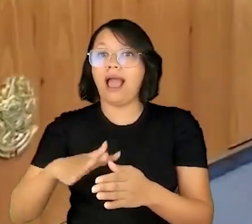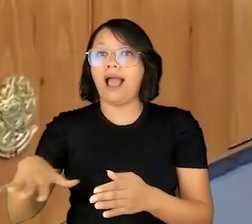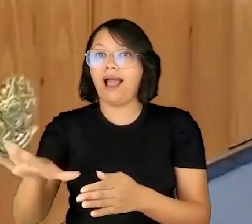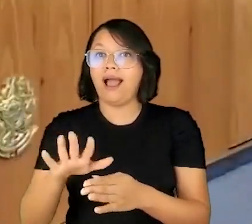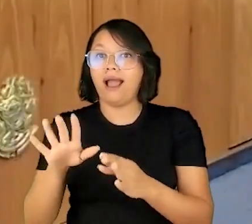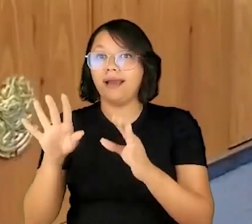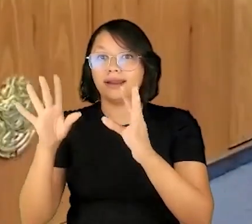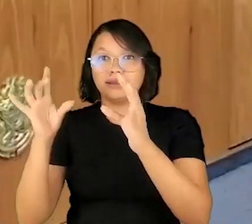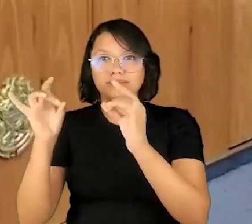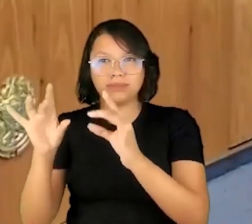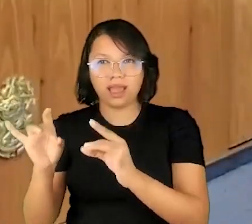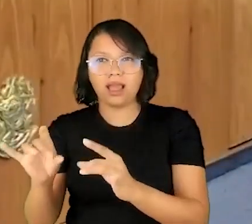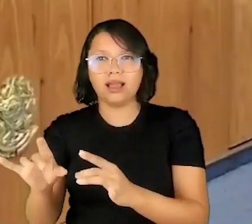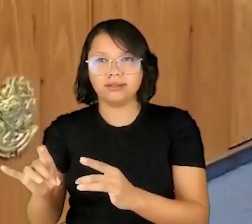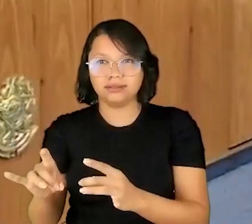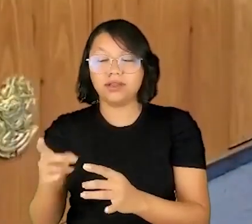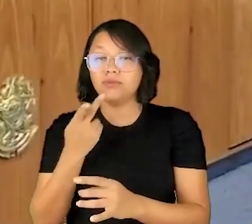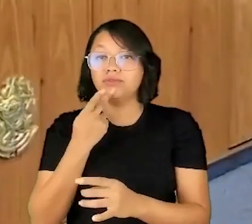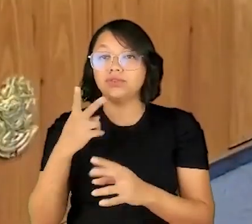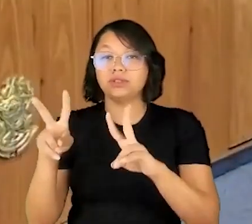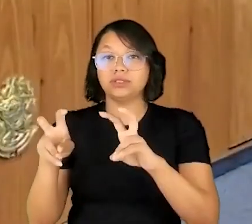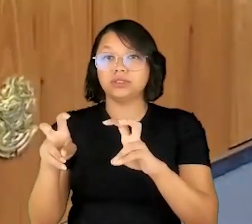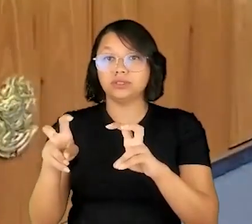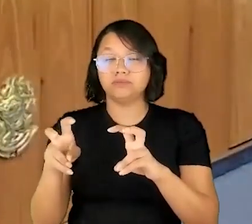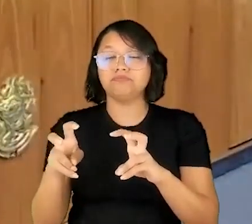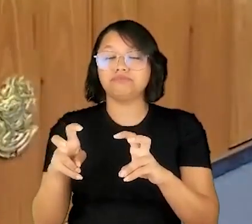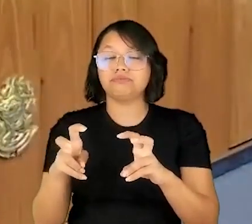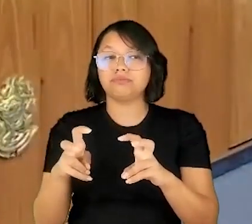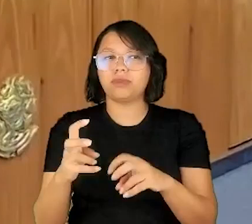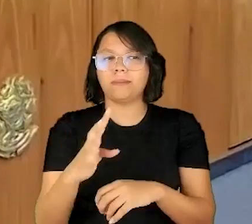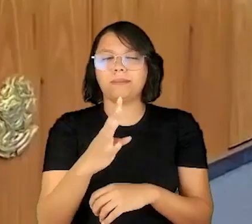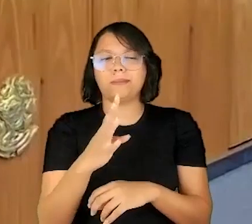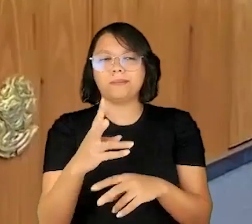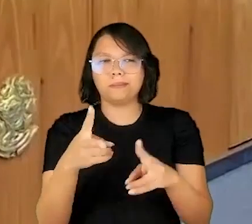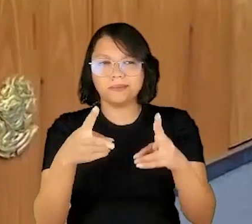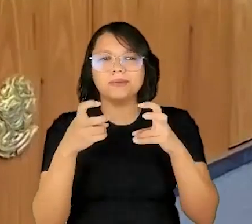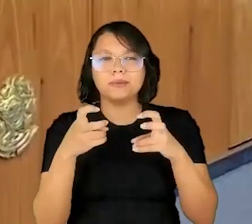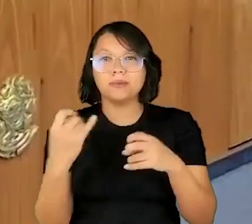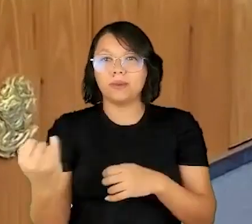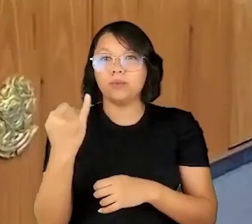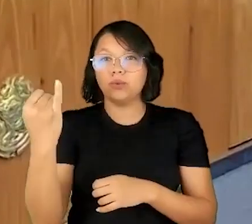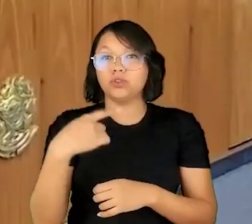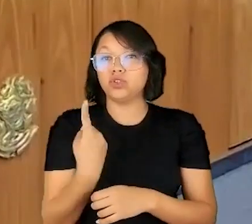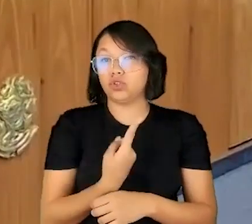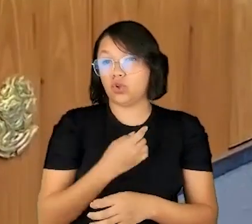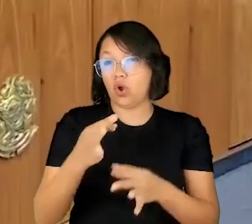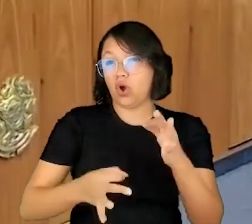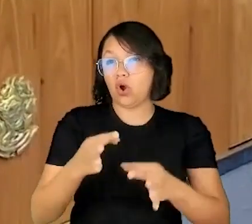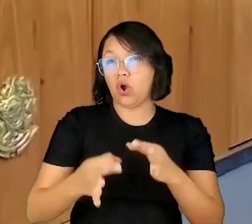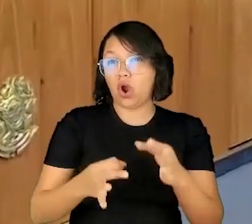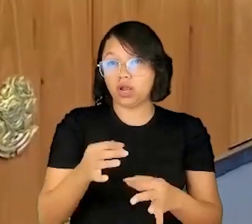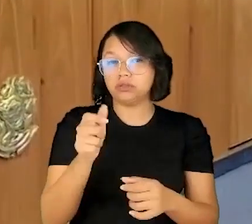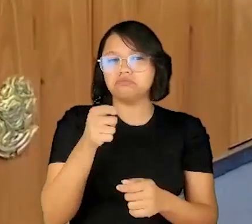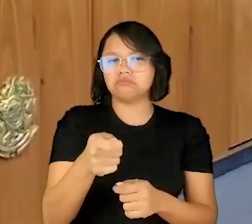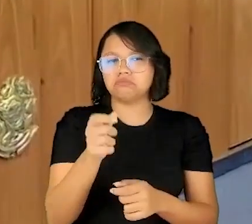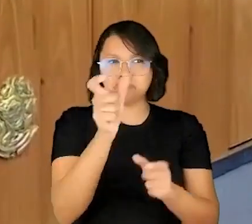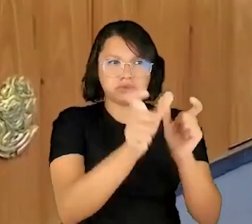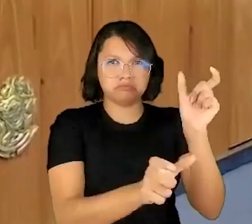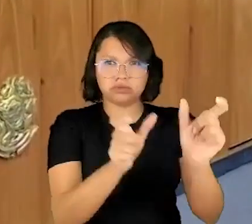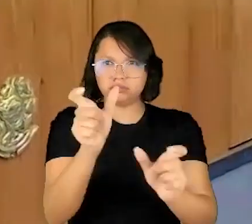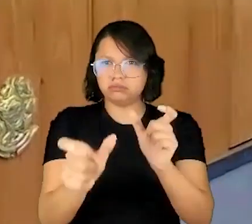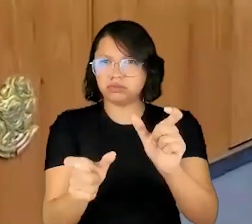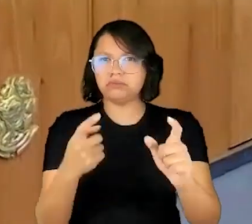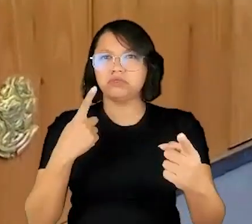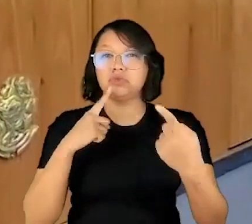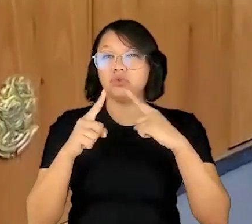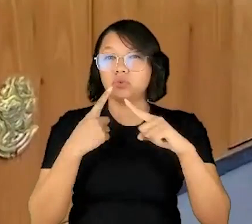tema, reconhecendo, portanto, a importância de nós, juízes, discutirmos e conhecermos um pouco mais da